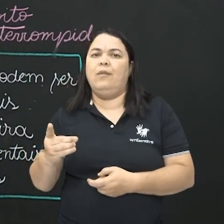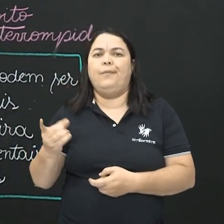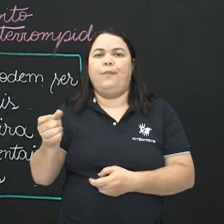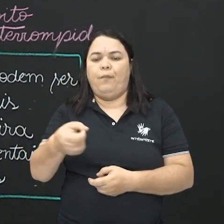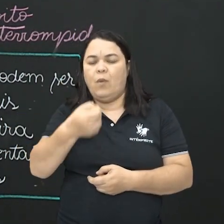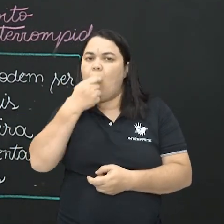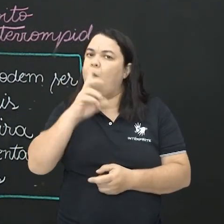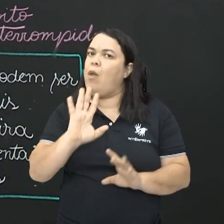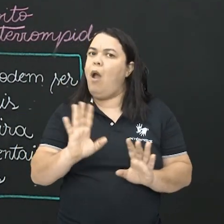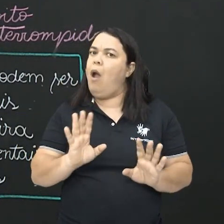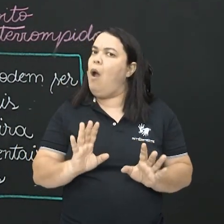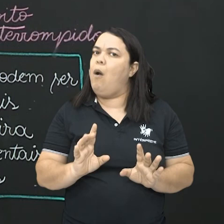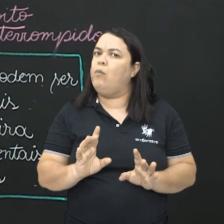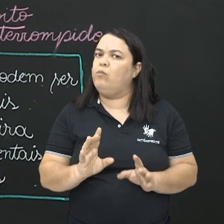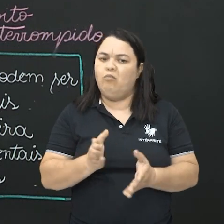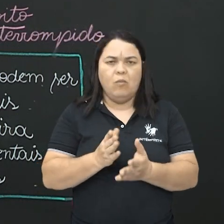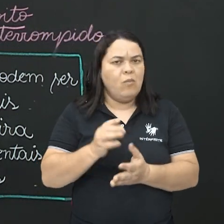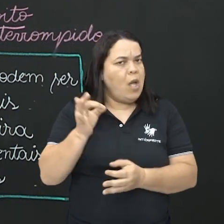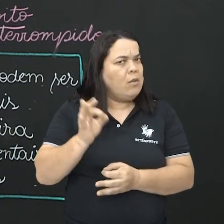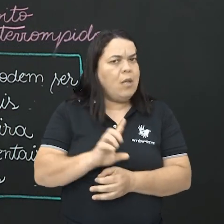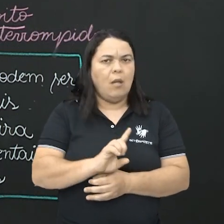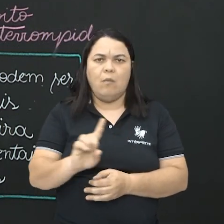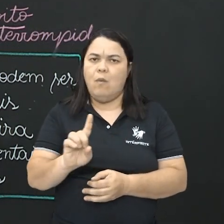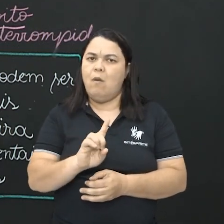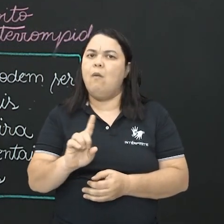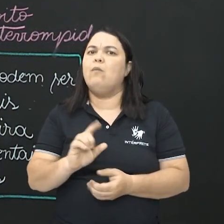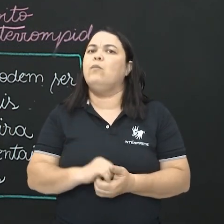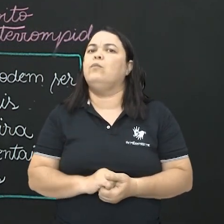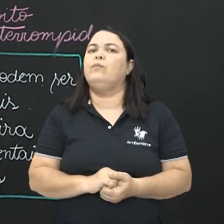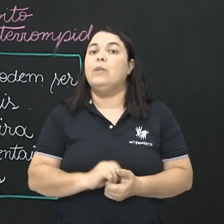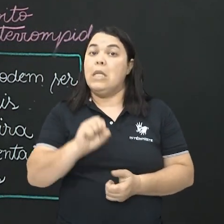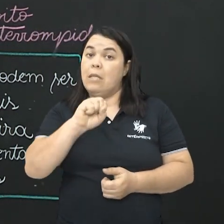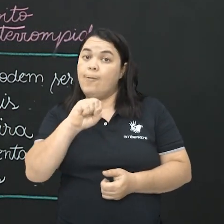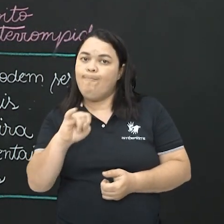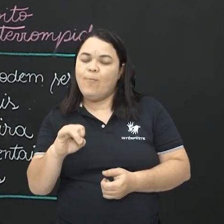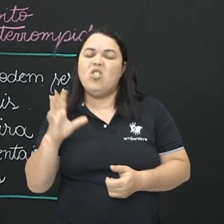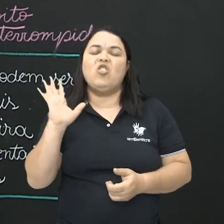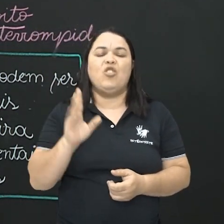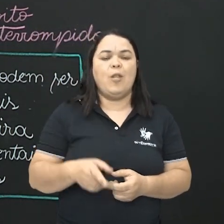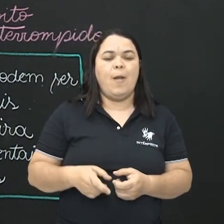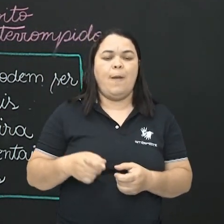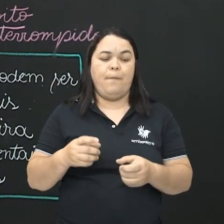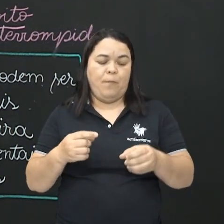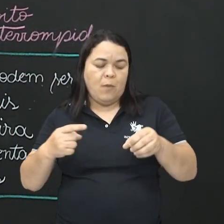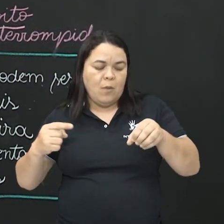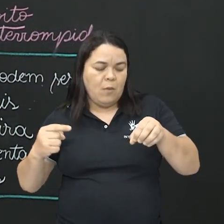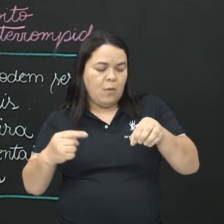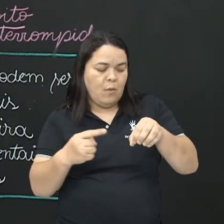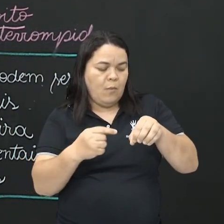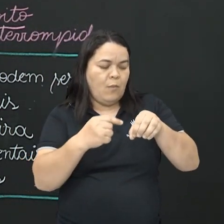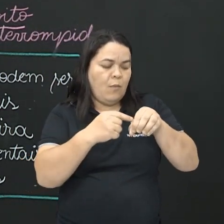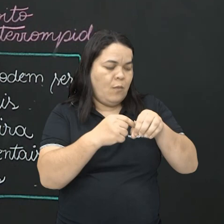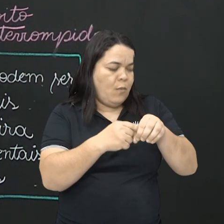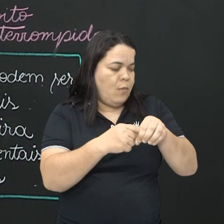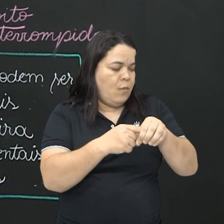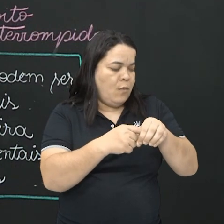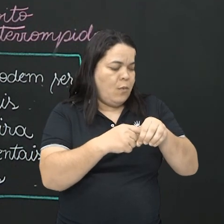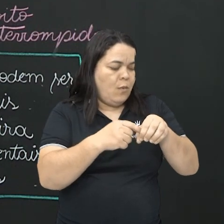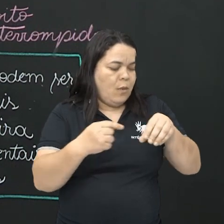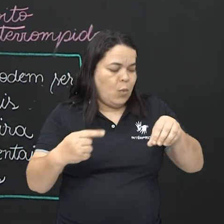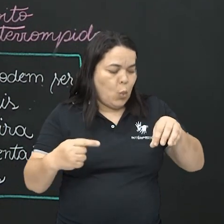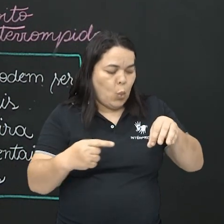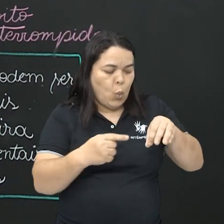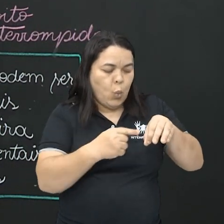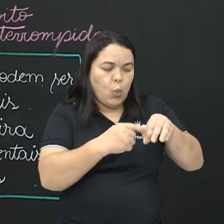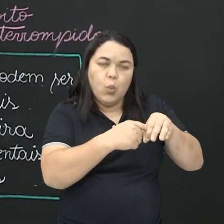rotina, não é. E caso já tenha ocorrido o encontro do espermatozoide com o óvulo, essa